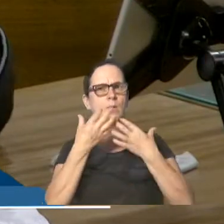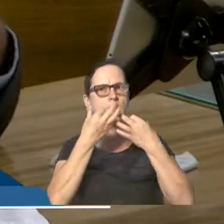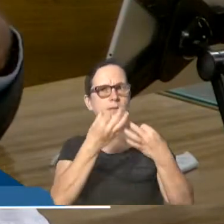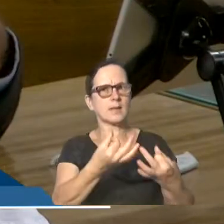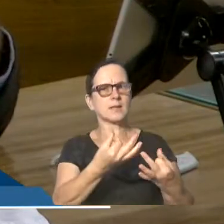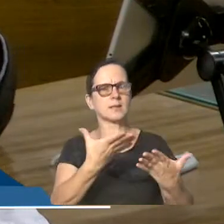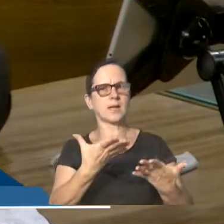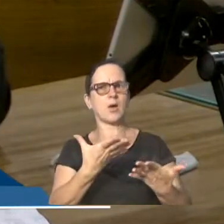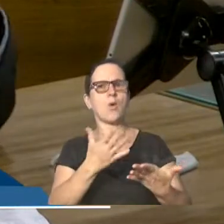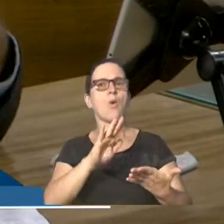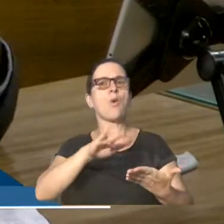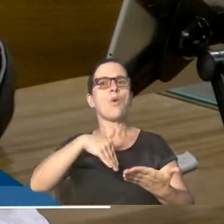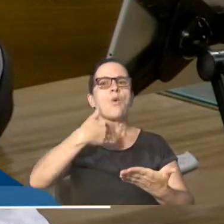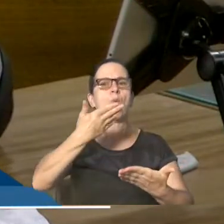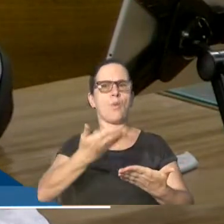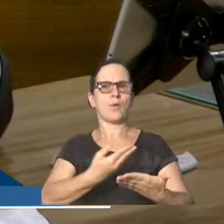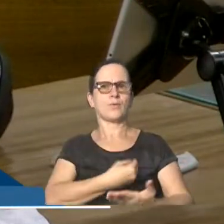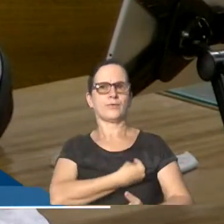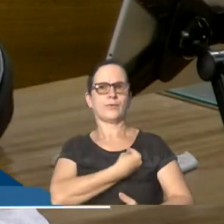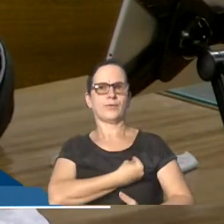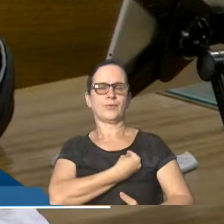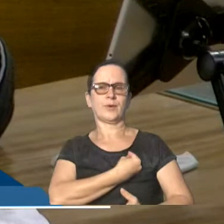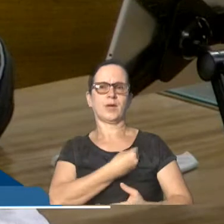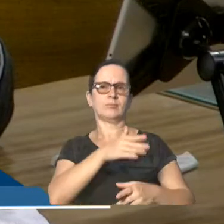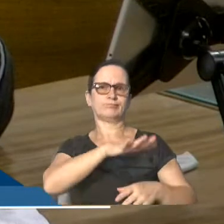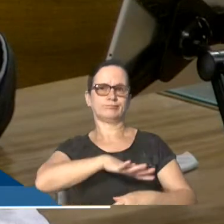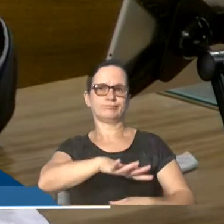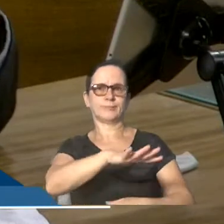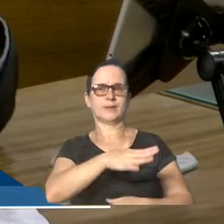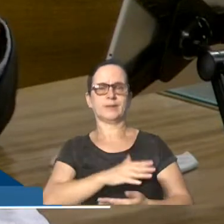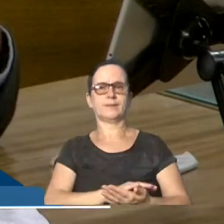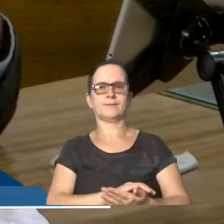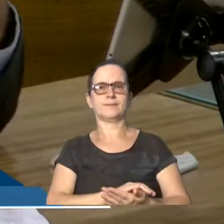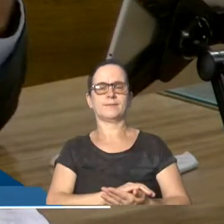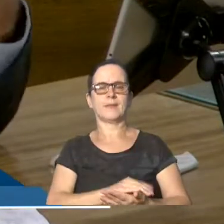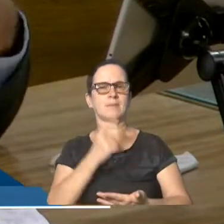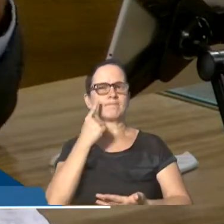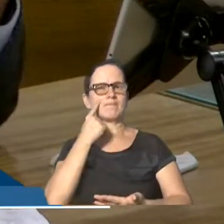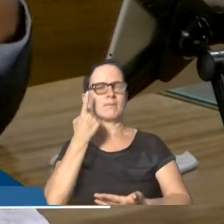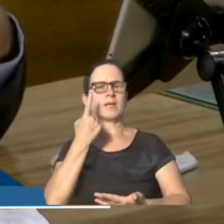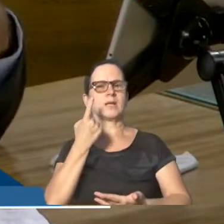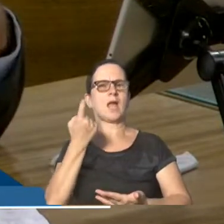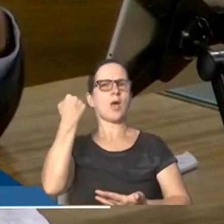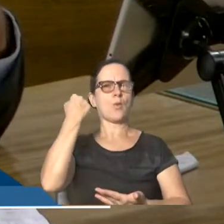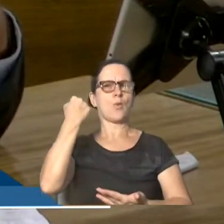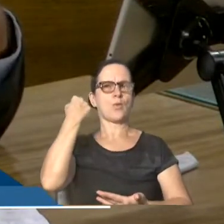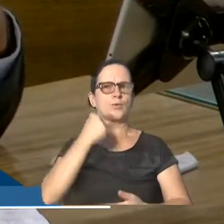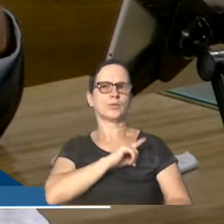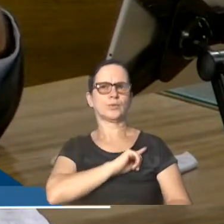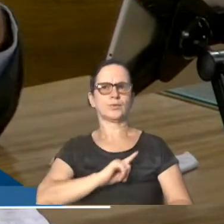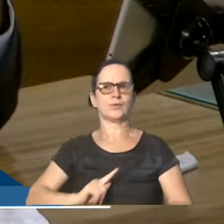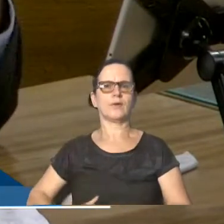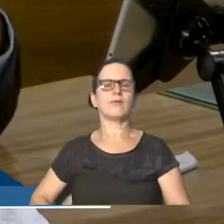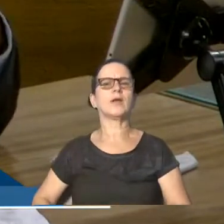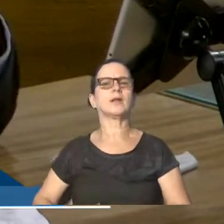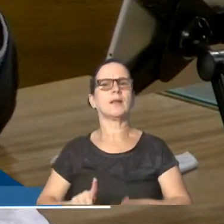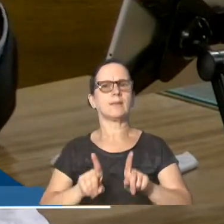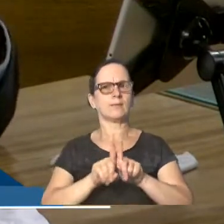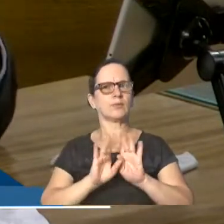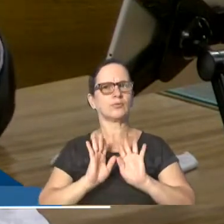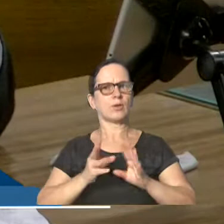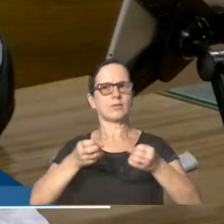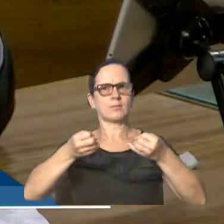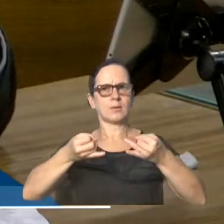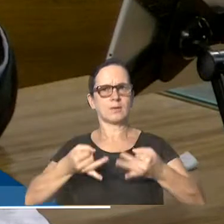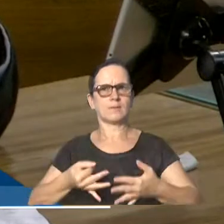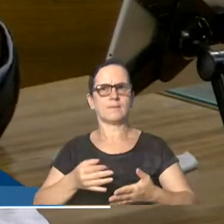Quanto que eles vão sair dali, até quando eles vão ficar ali? É uma forma que eu penso, isso eu falei no outro mandato meu, quando eu estava aqui, eu falei isso e torno